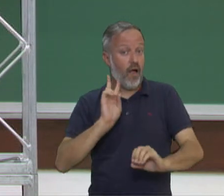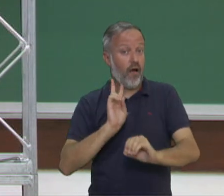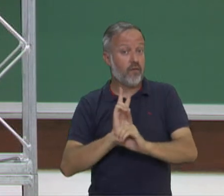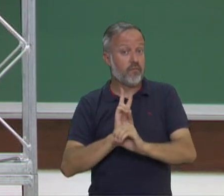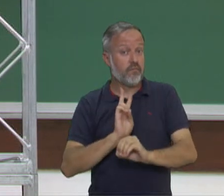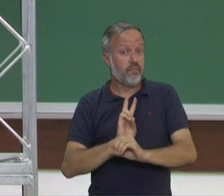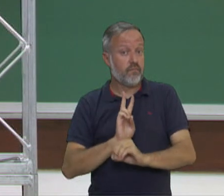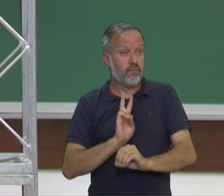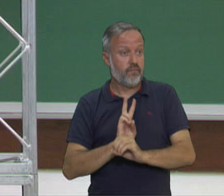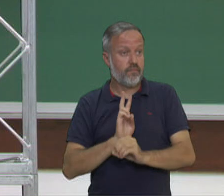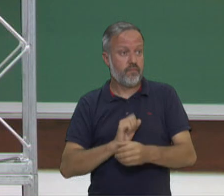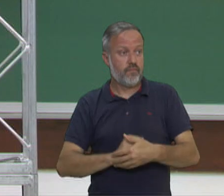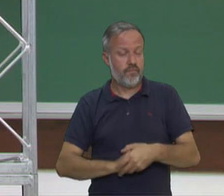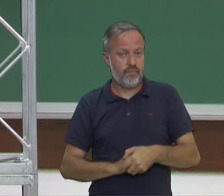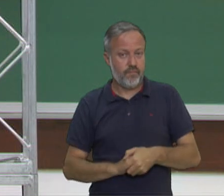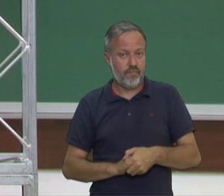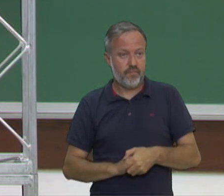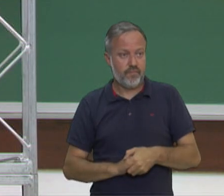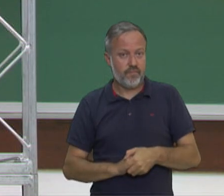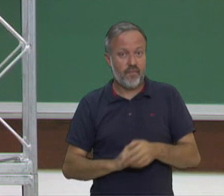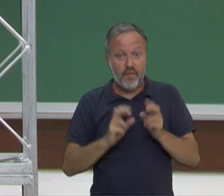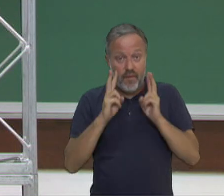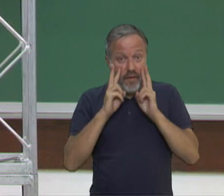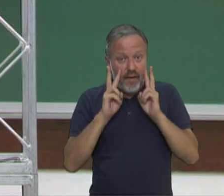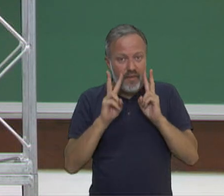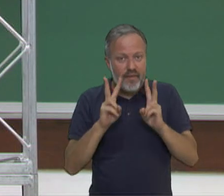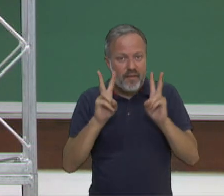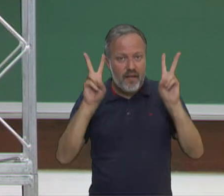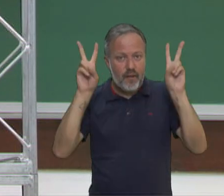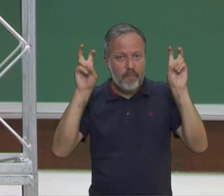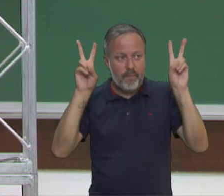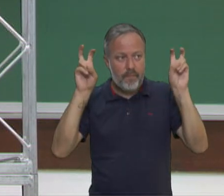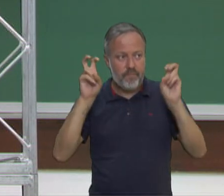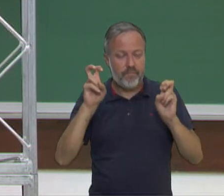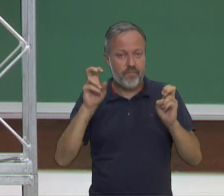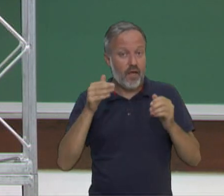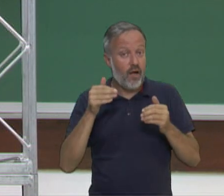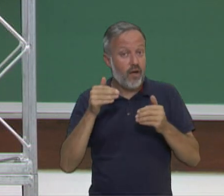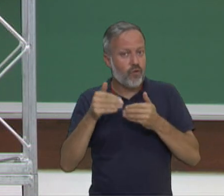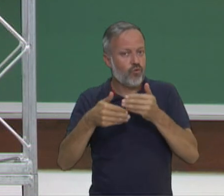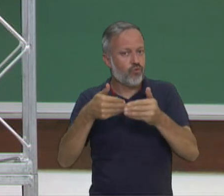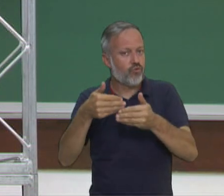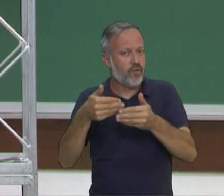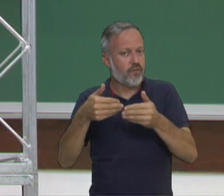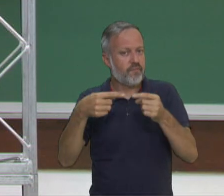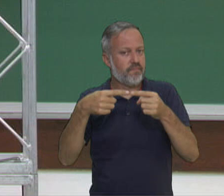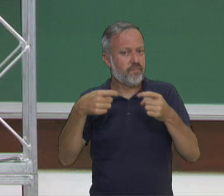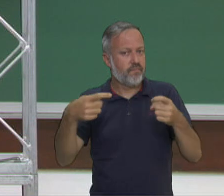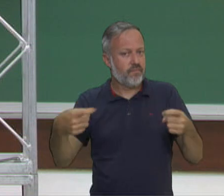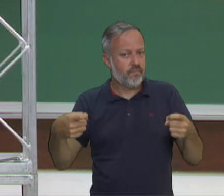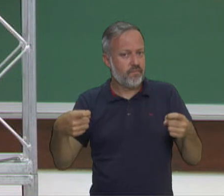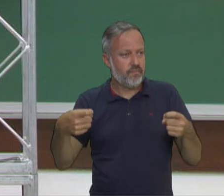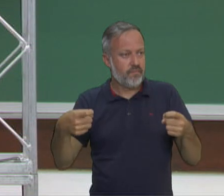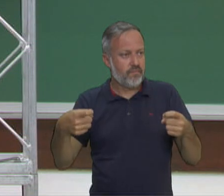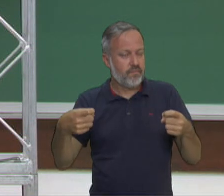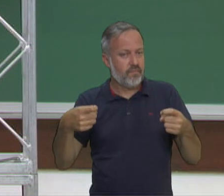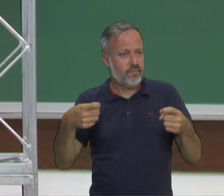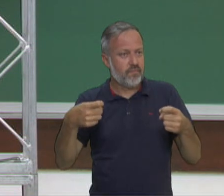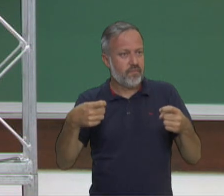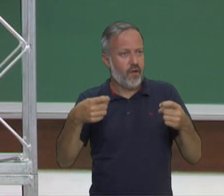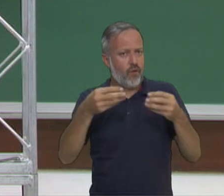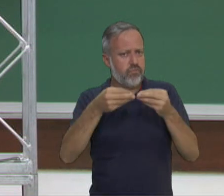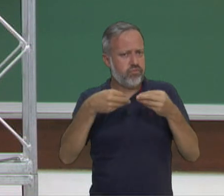momento, para que você possa estar por dentro dos temas. Continuando nas aulas de ciências, nós estamos falando sobre os